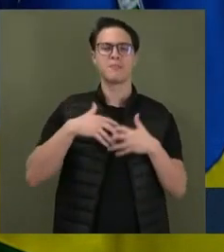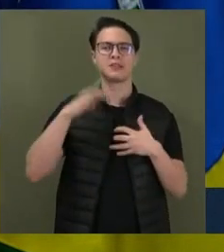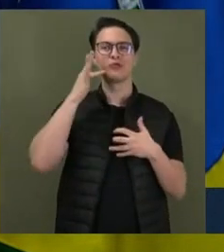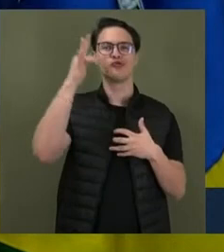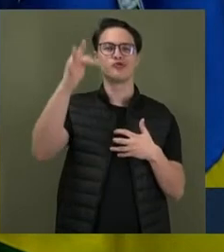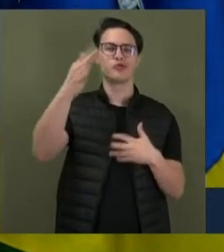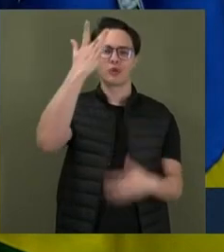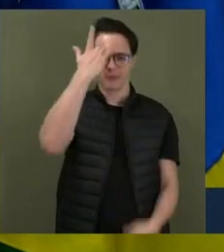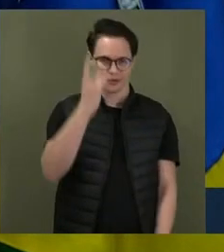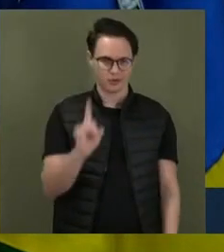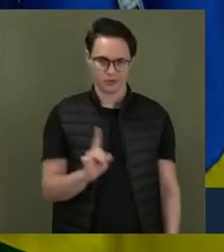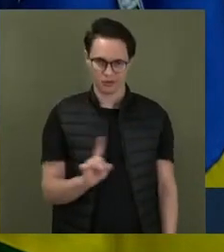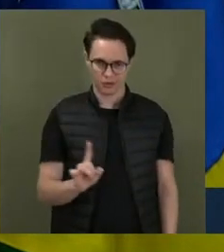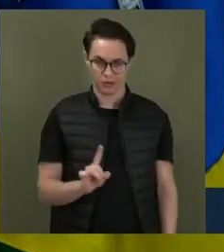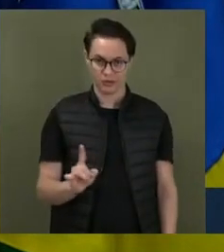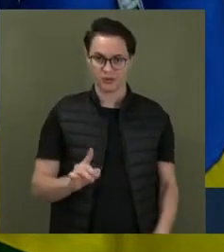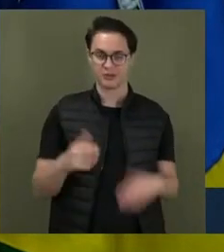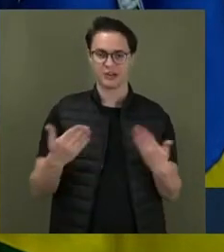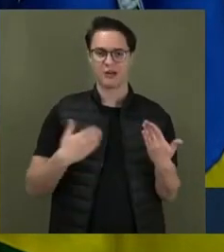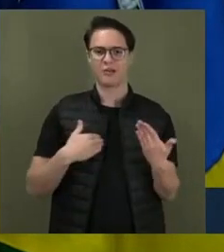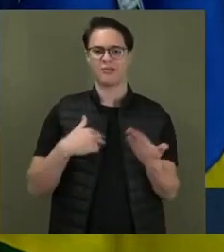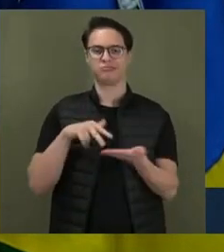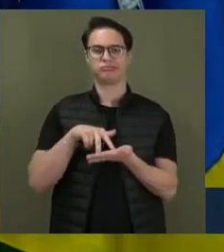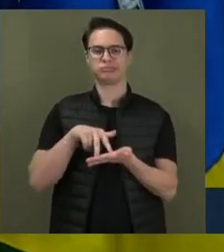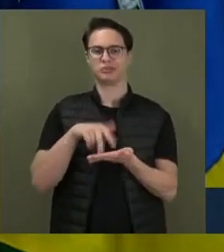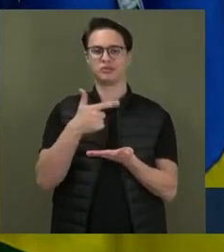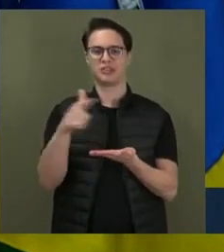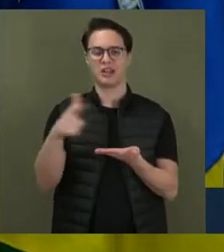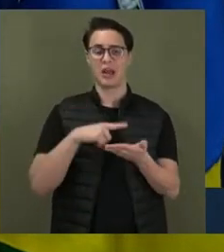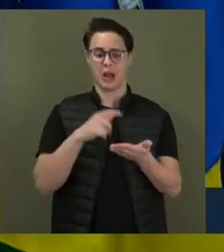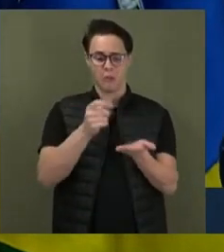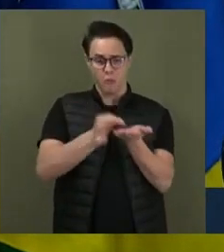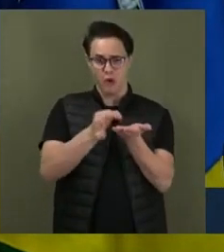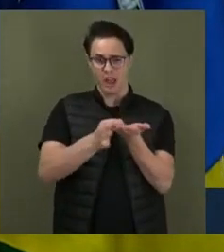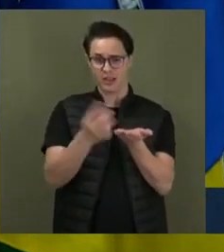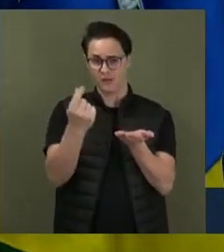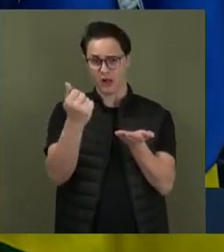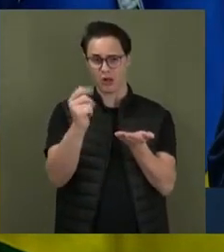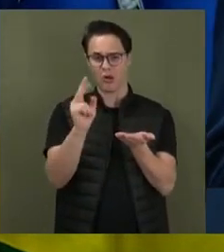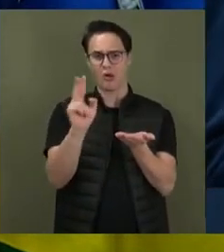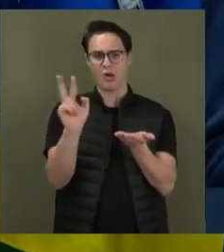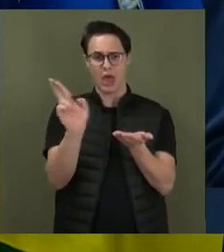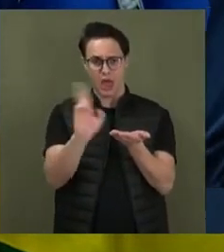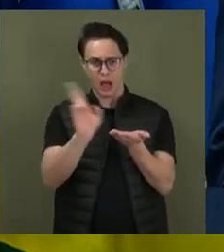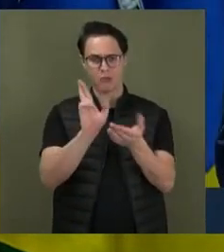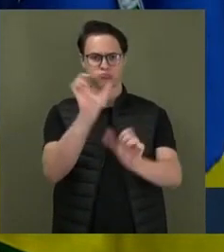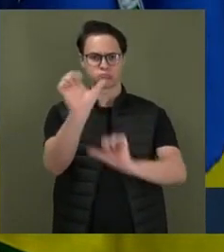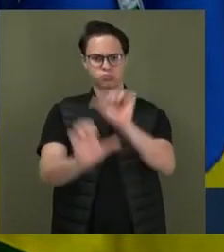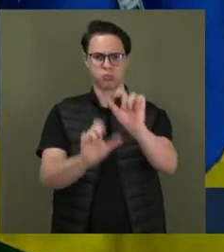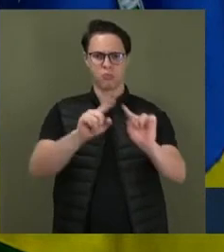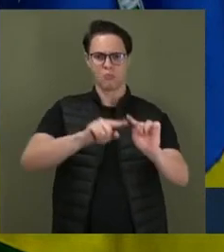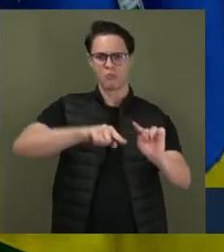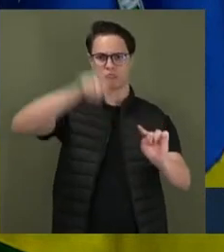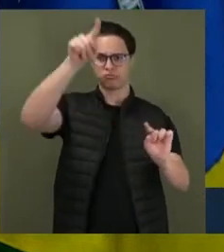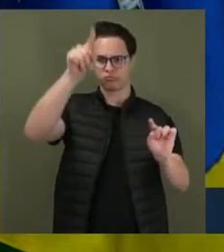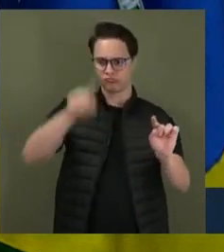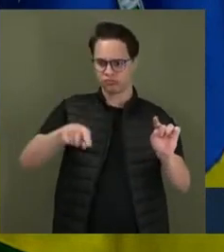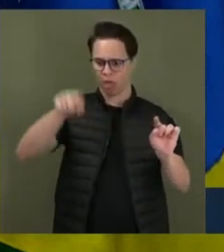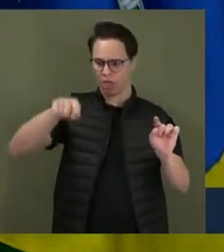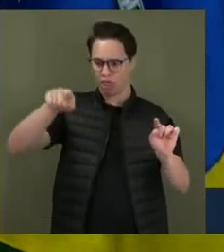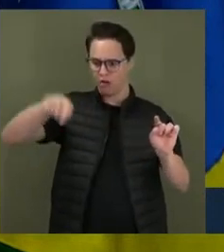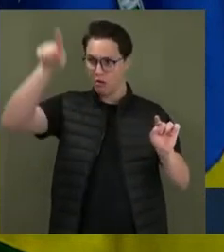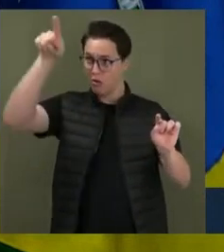inflação e nos dá estabilidade no câmbio e nos juros. Faz intervenções descabidas nas empresas, aumenta a carga